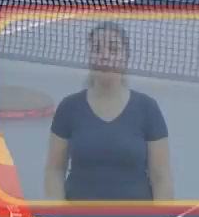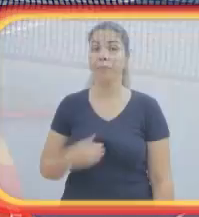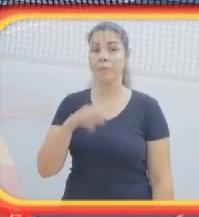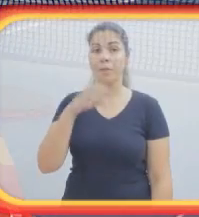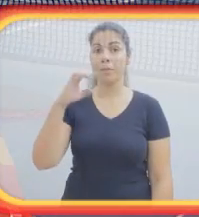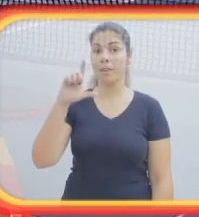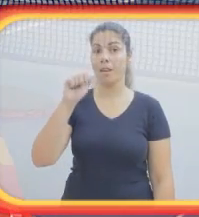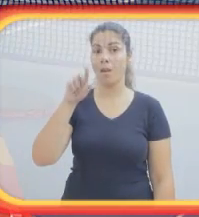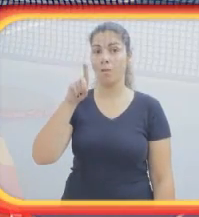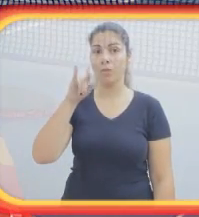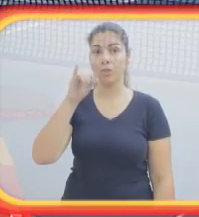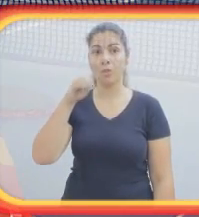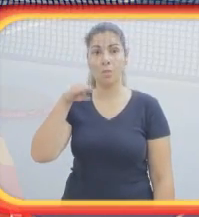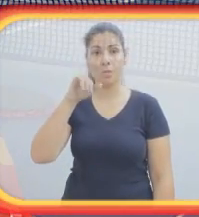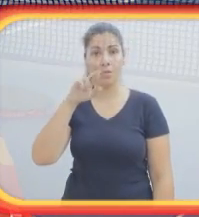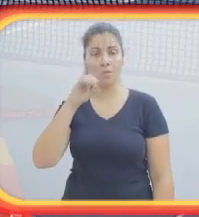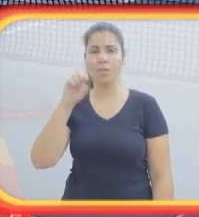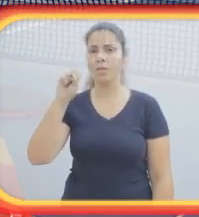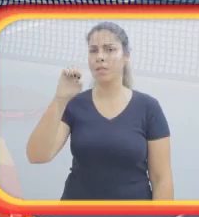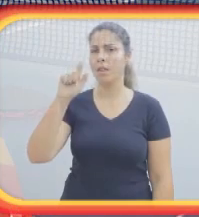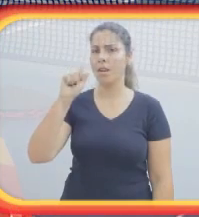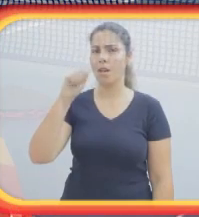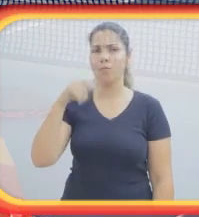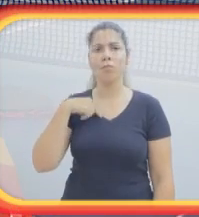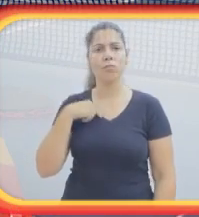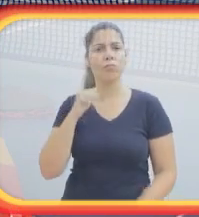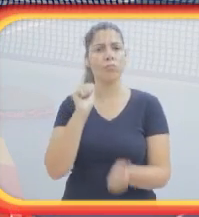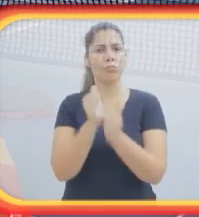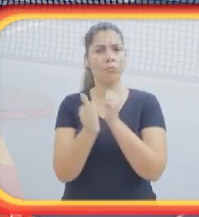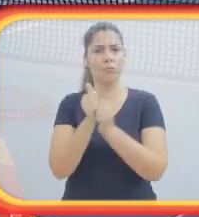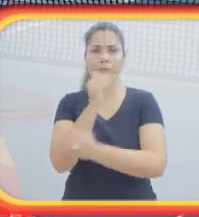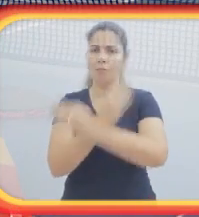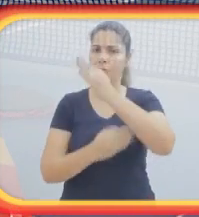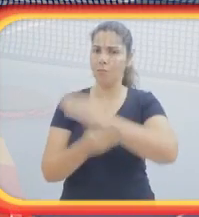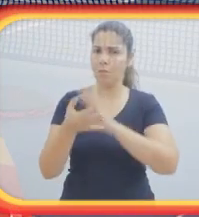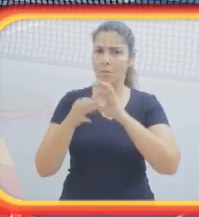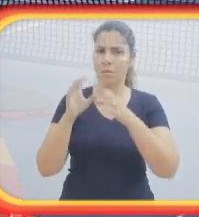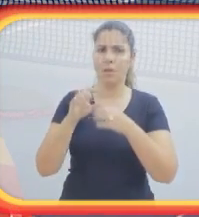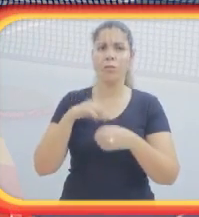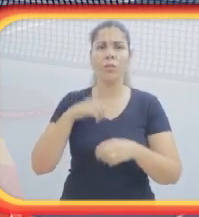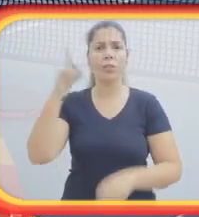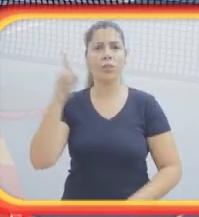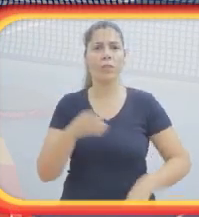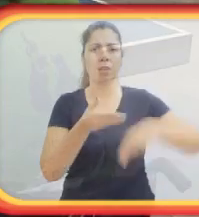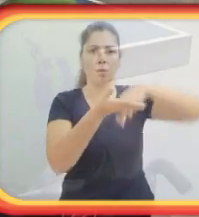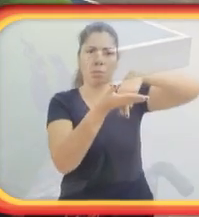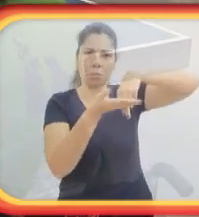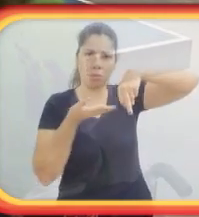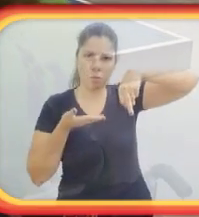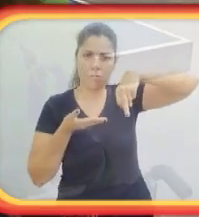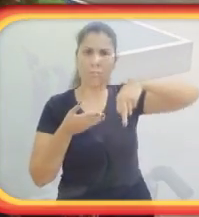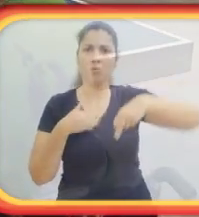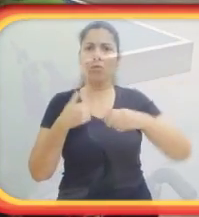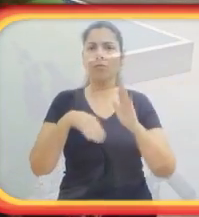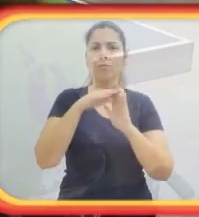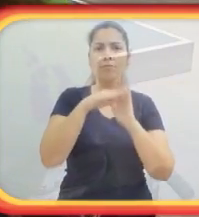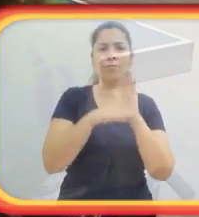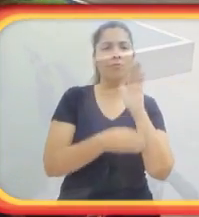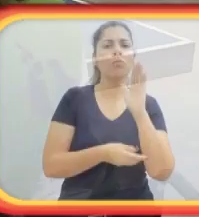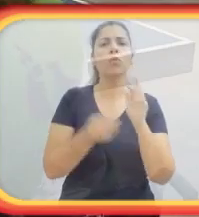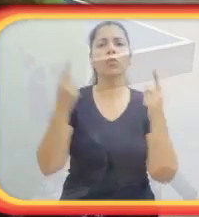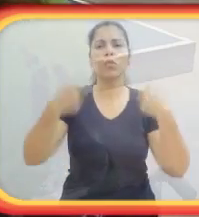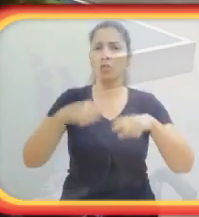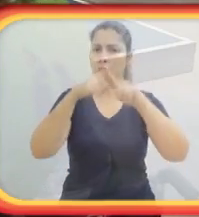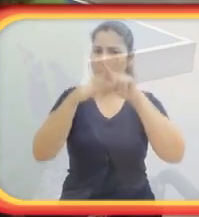Sou Claudio Miro Segato, sou atleta paralímpico, tenho uma deficiência, sou amputado de uma perna e estou classificado para disputar